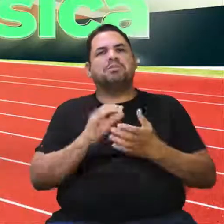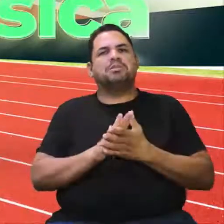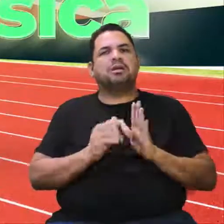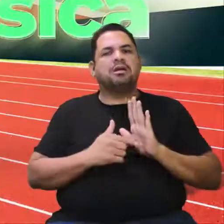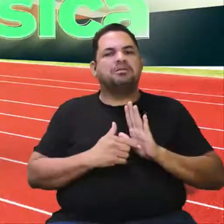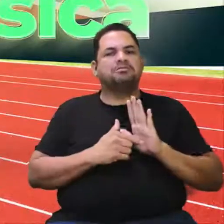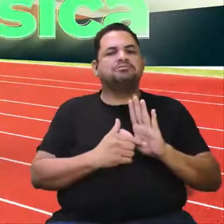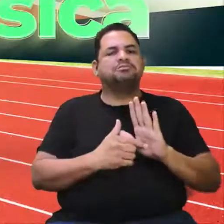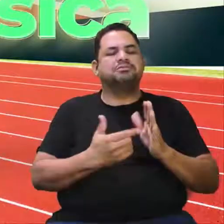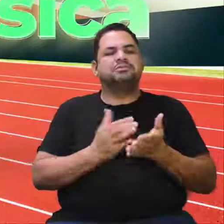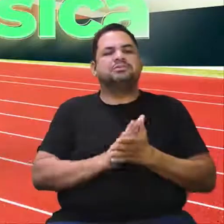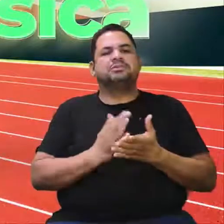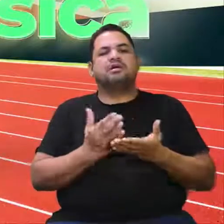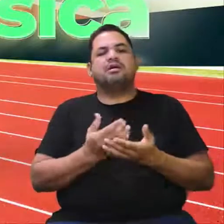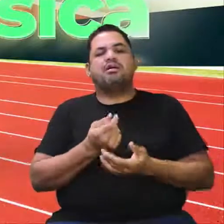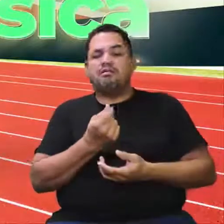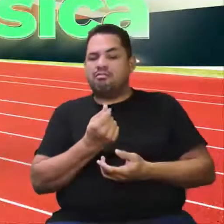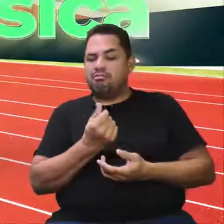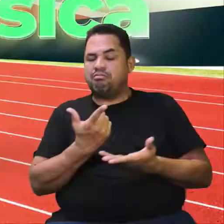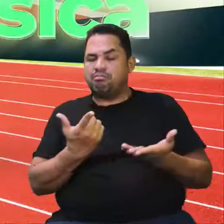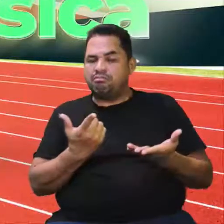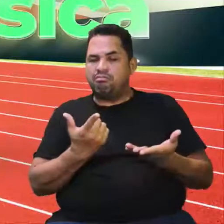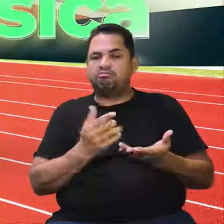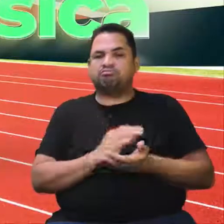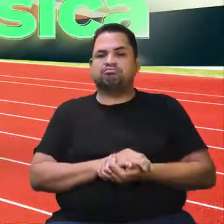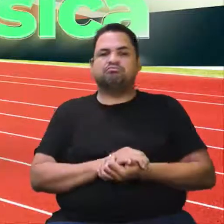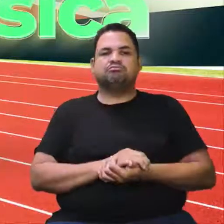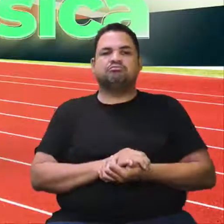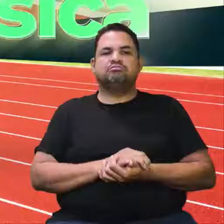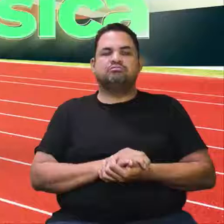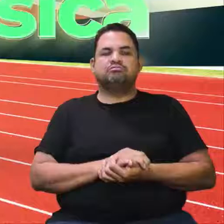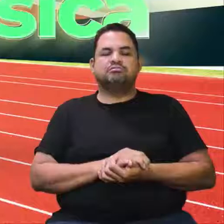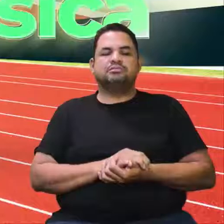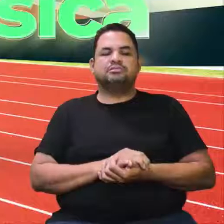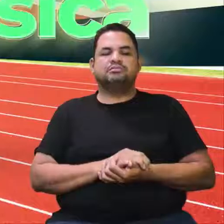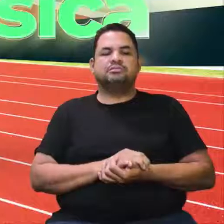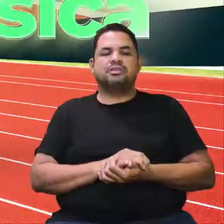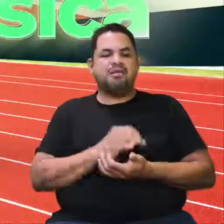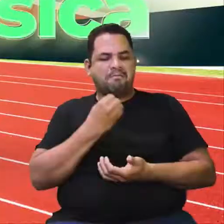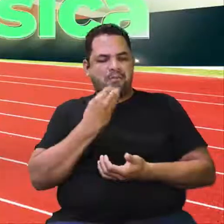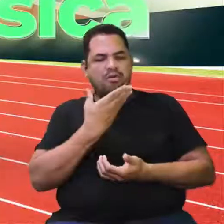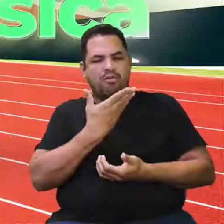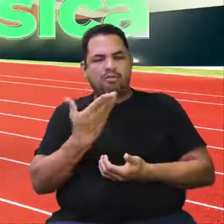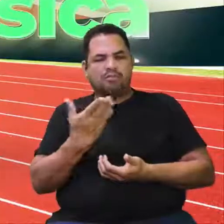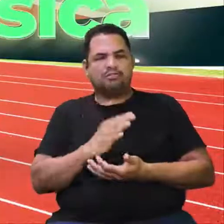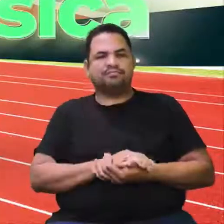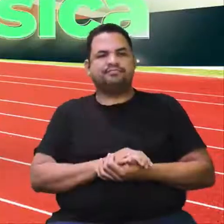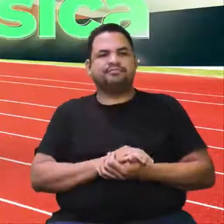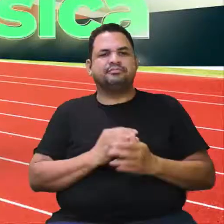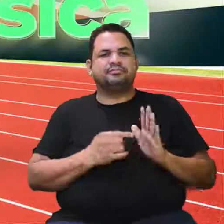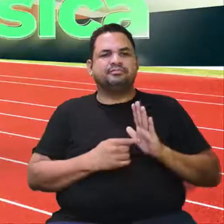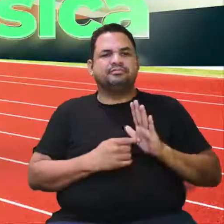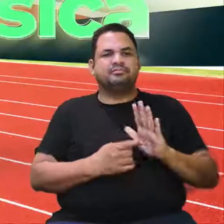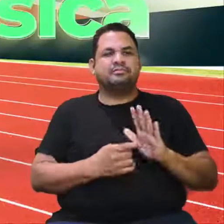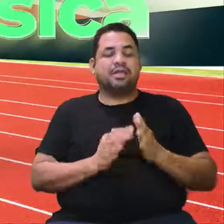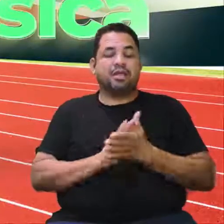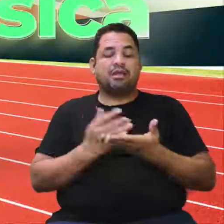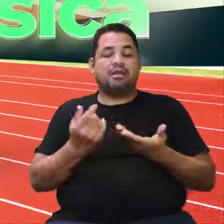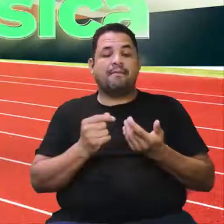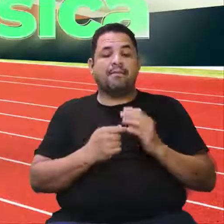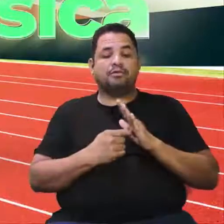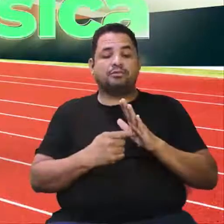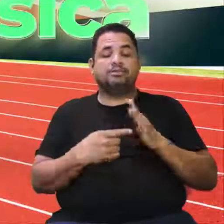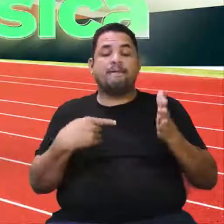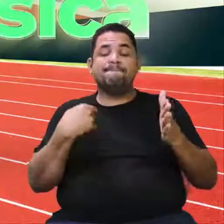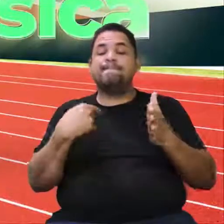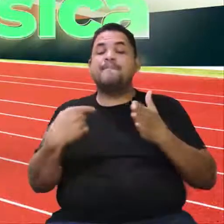O custo-benefício, lembra que a gente trouxe isso lá? Será que isso vale a pena, de fato? A gente está isso. querendo trazer, na realidade, um